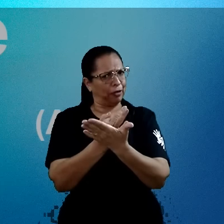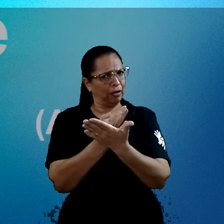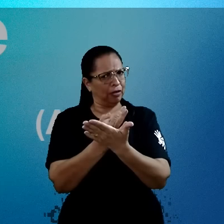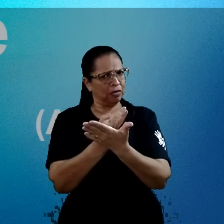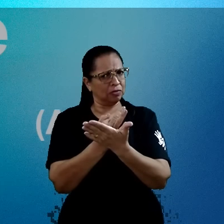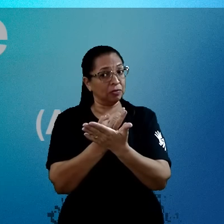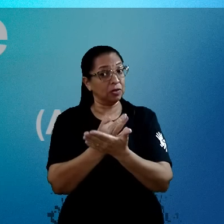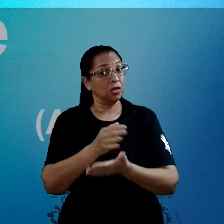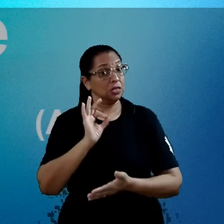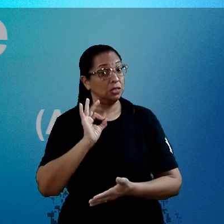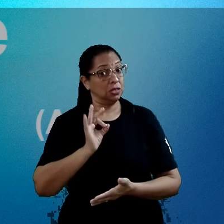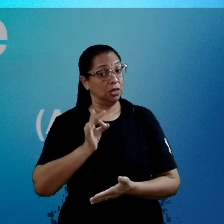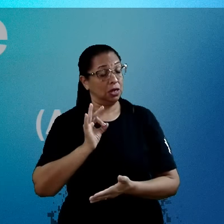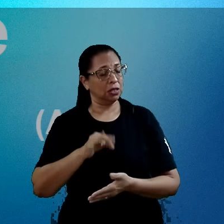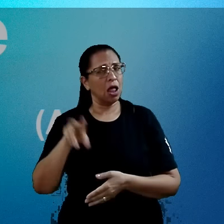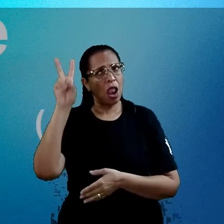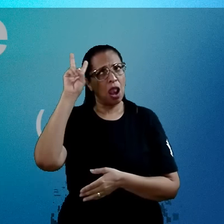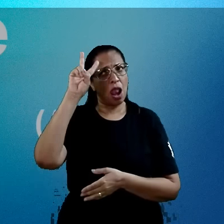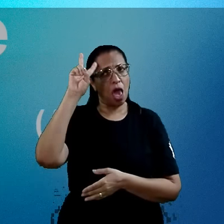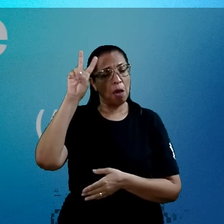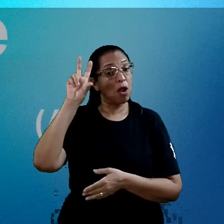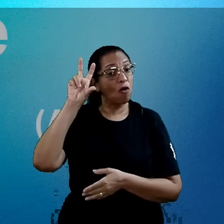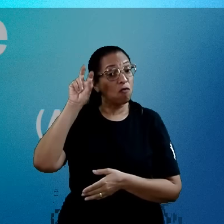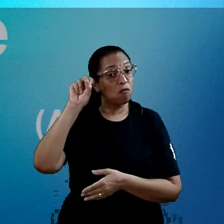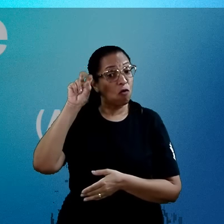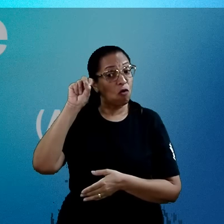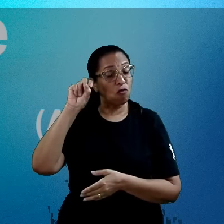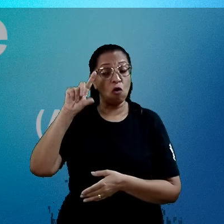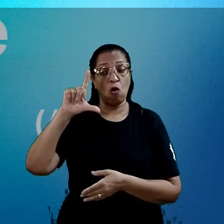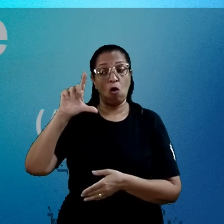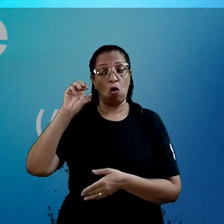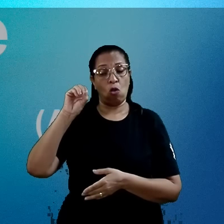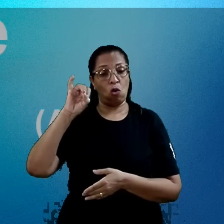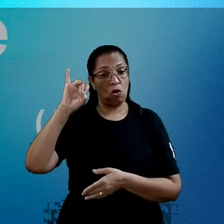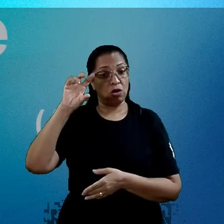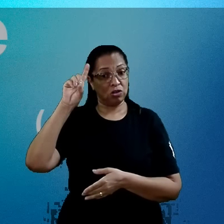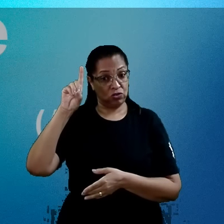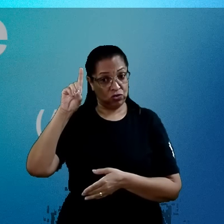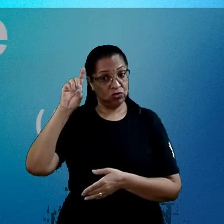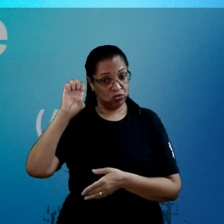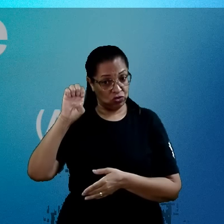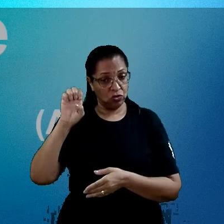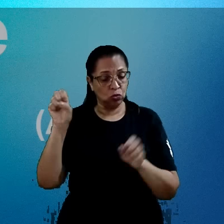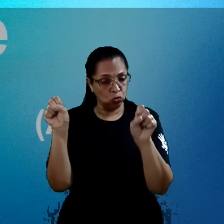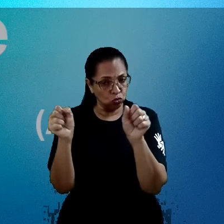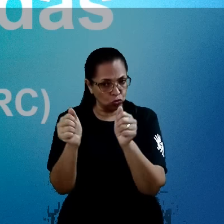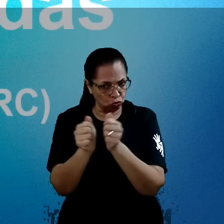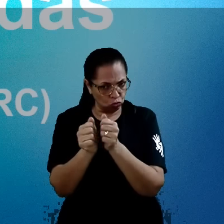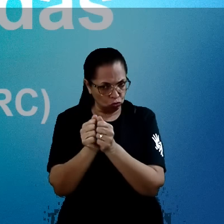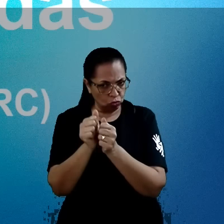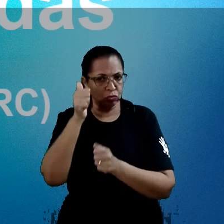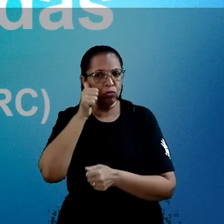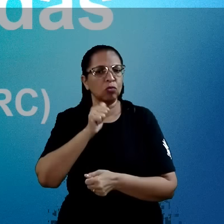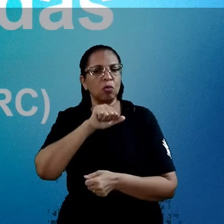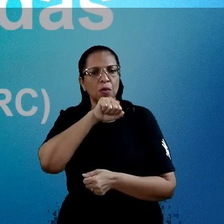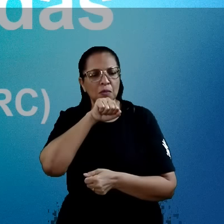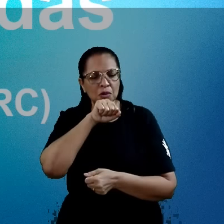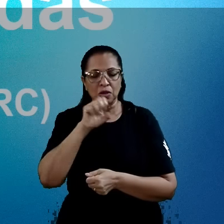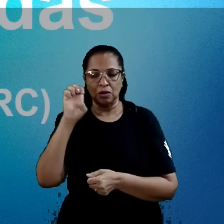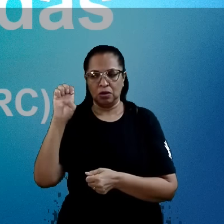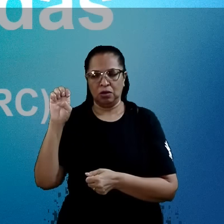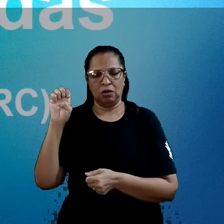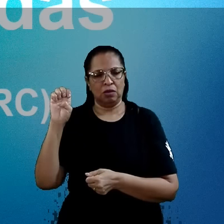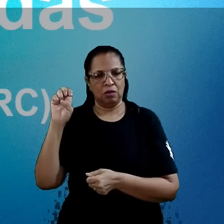primeiro em tua vó Loide em tua mãe eice estou certo de que também habita em ti por